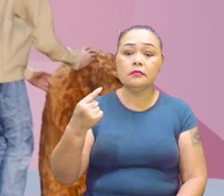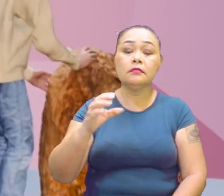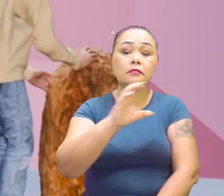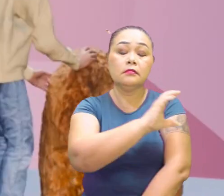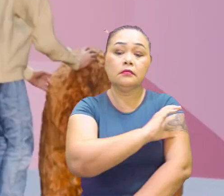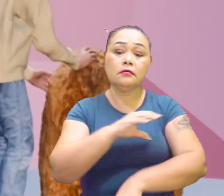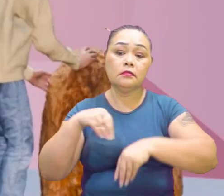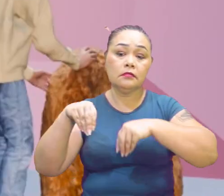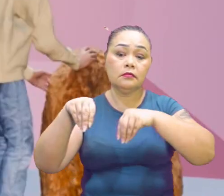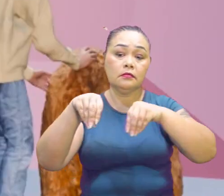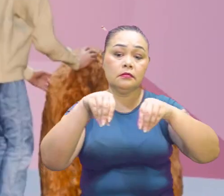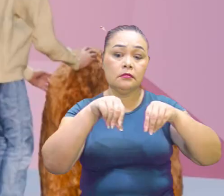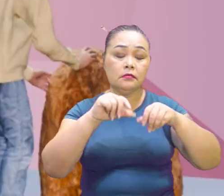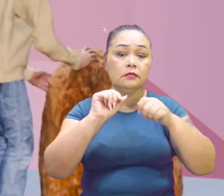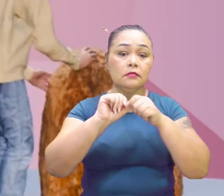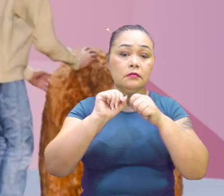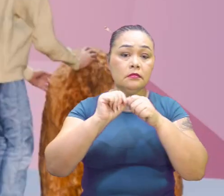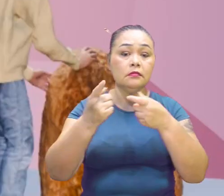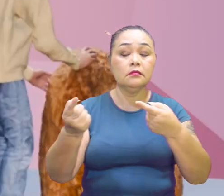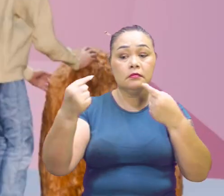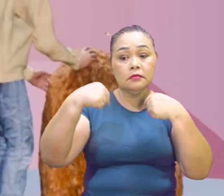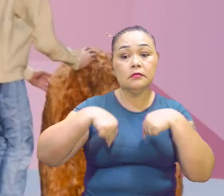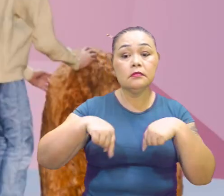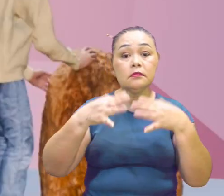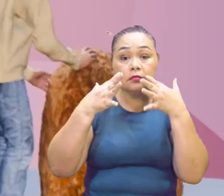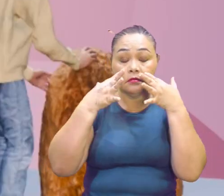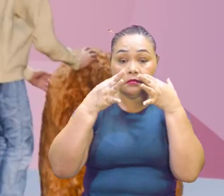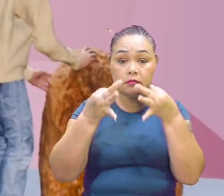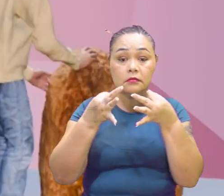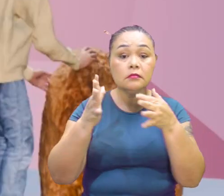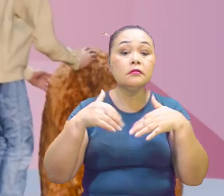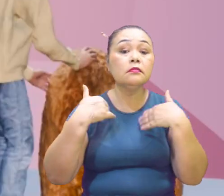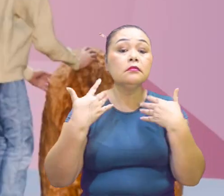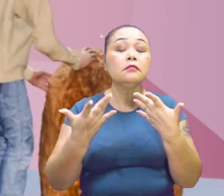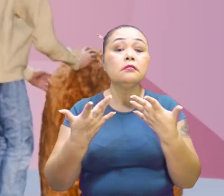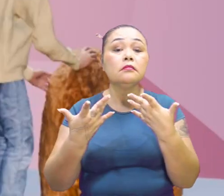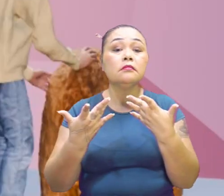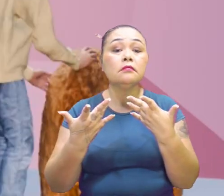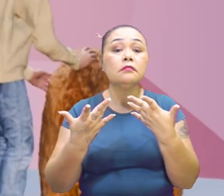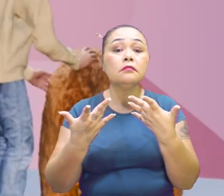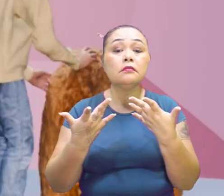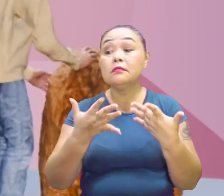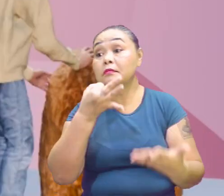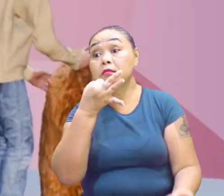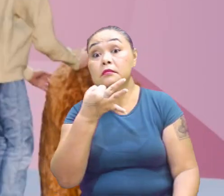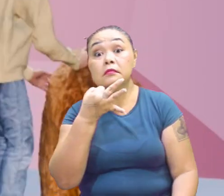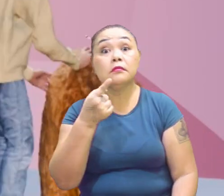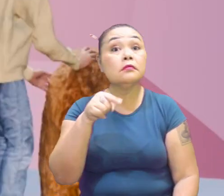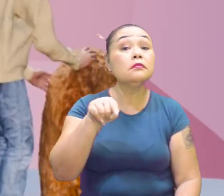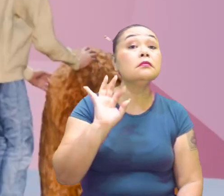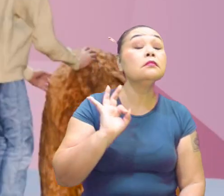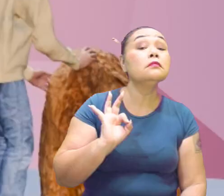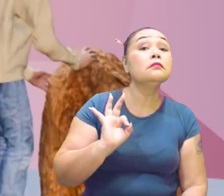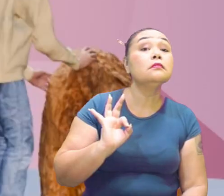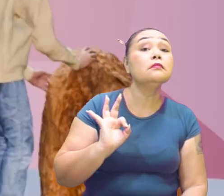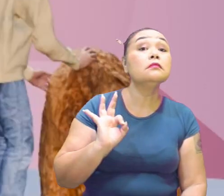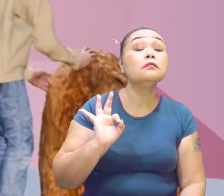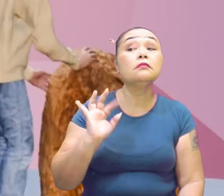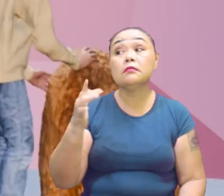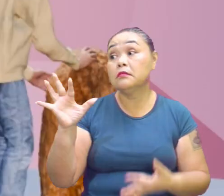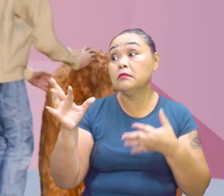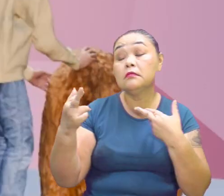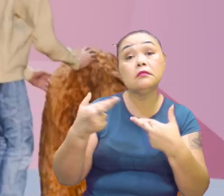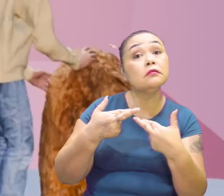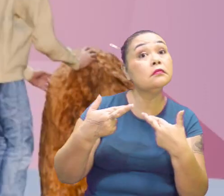Capitães da Areia, e aí você traz aqui para a nossa realidade, qual é o seu ponto de vista? O que que você, qual a